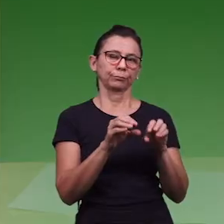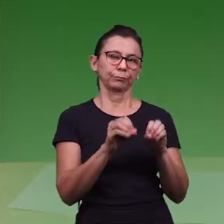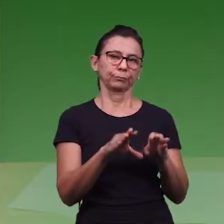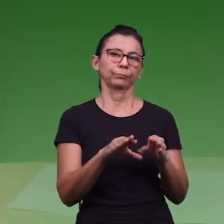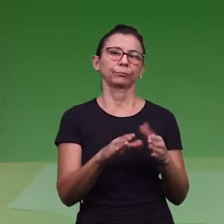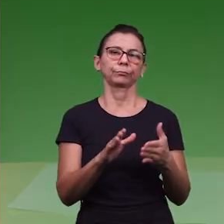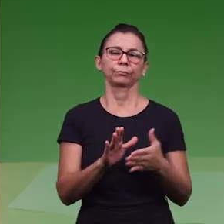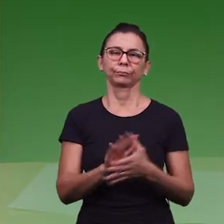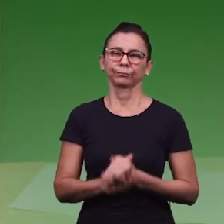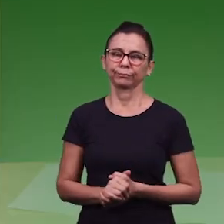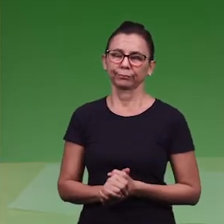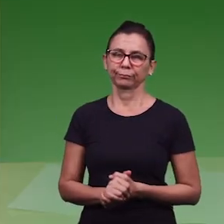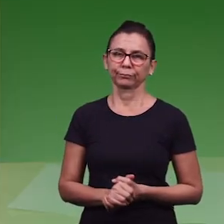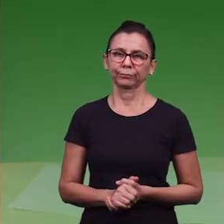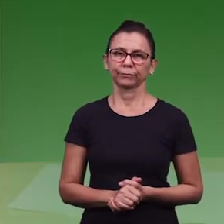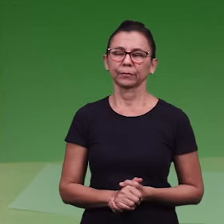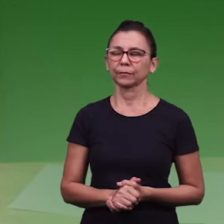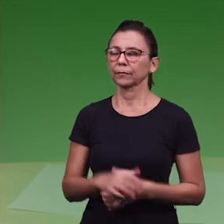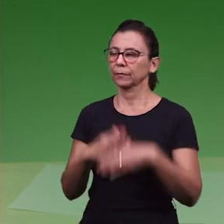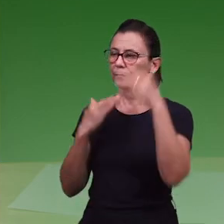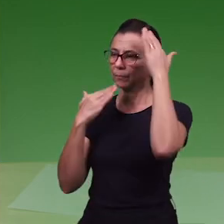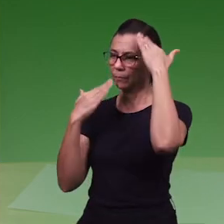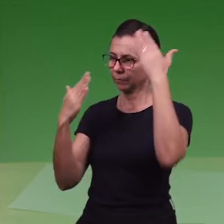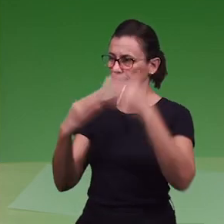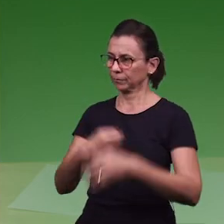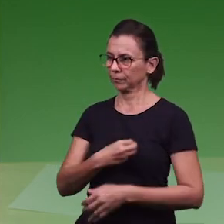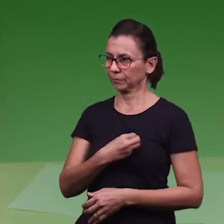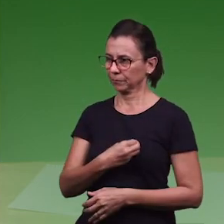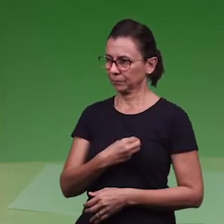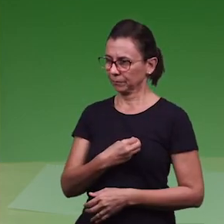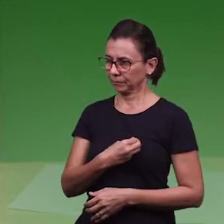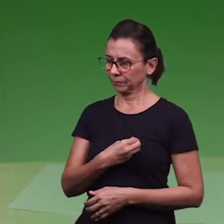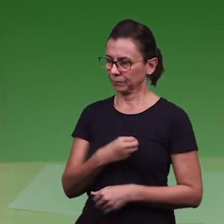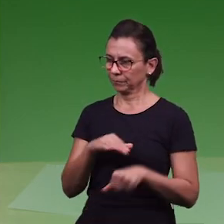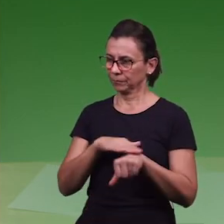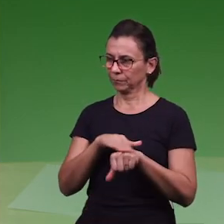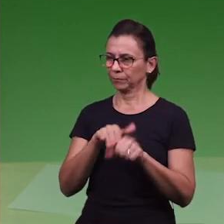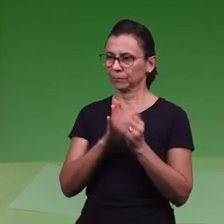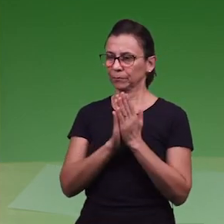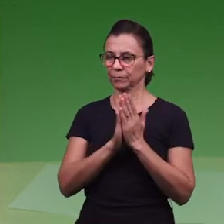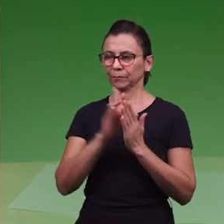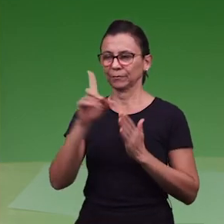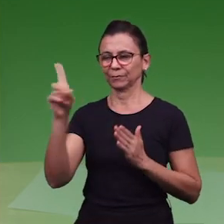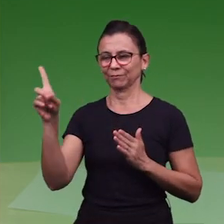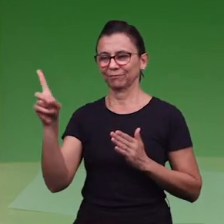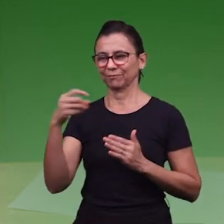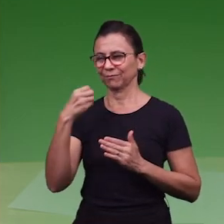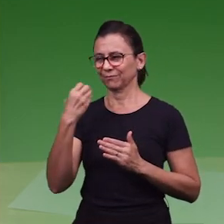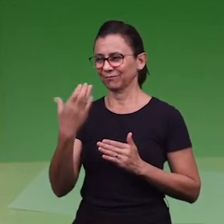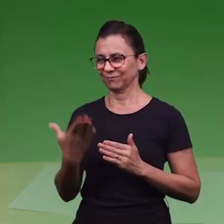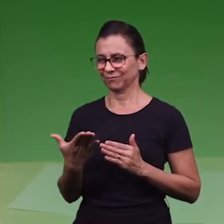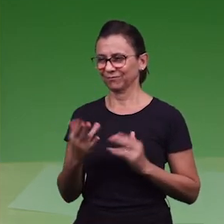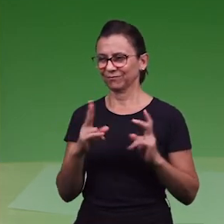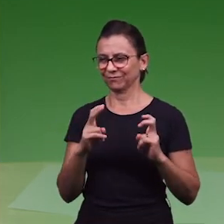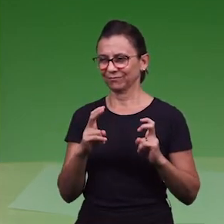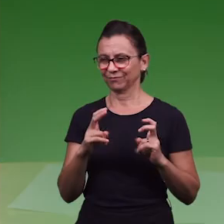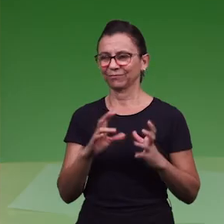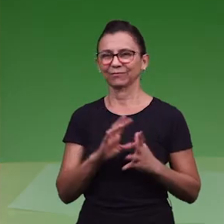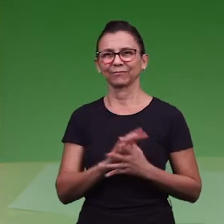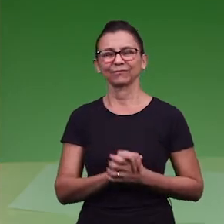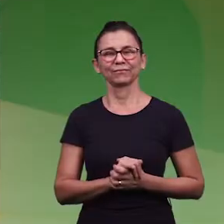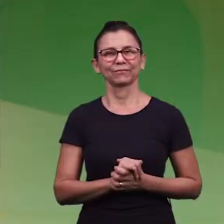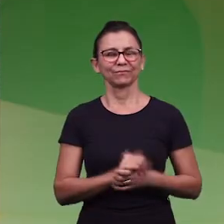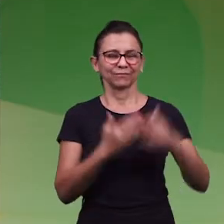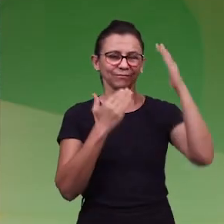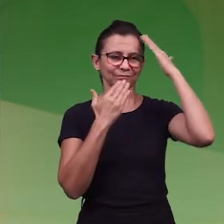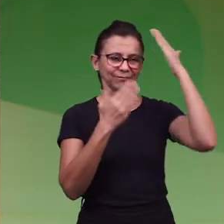Deus. Pastor Gilson, muito obrigado por sua participação no programa Conversas Bíblicas. Foi uma alegria tratarmos desse tema juntos. Amém. Obrigado